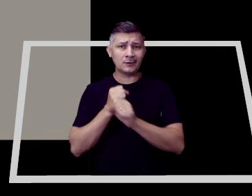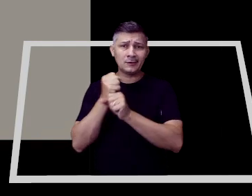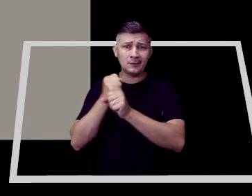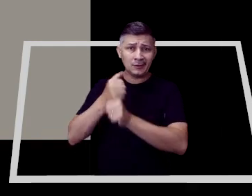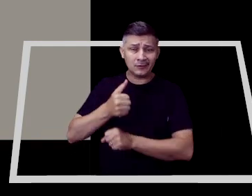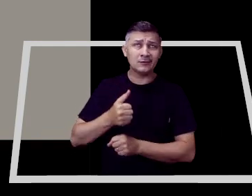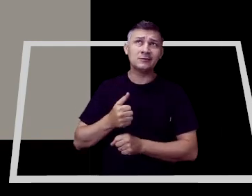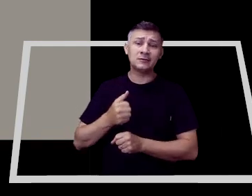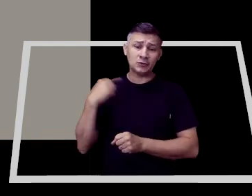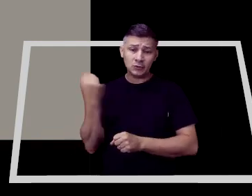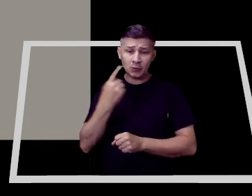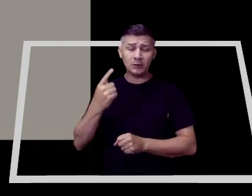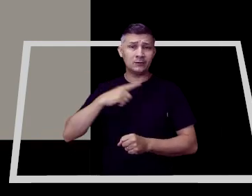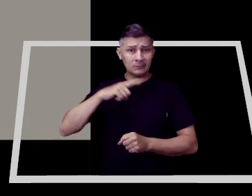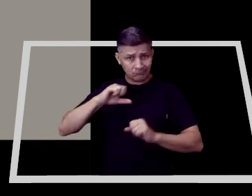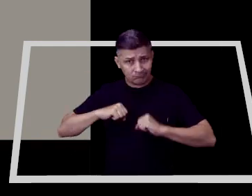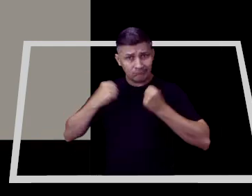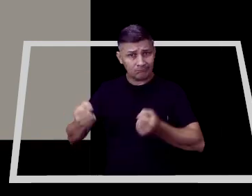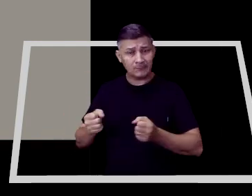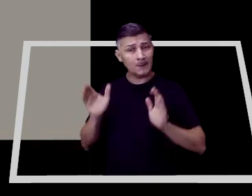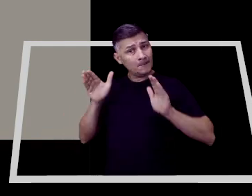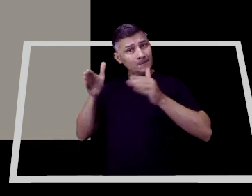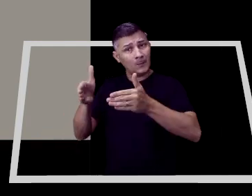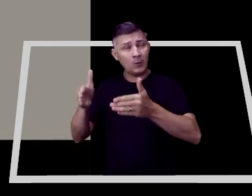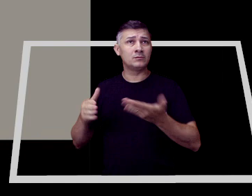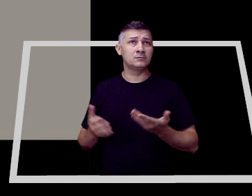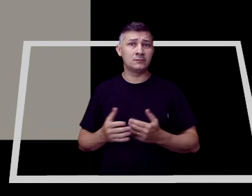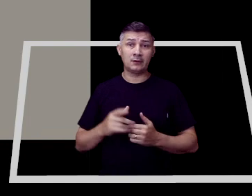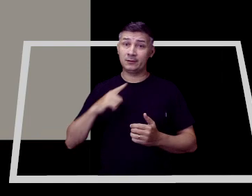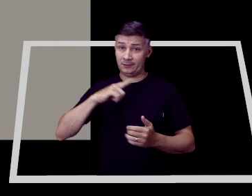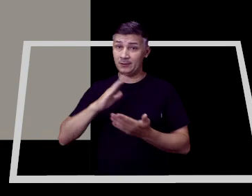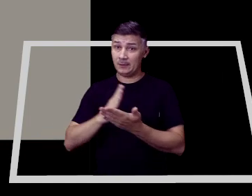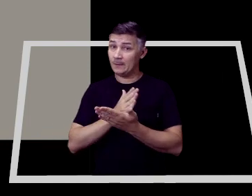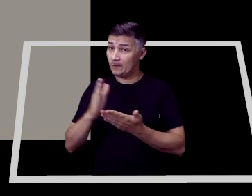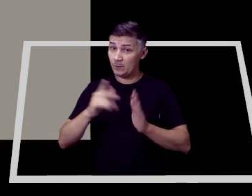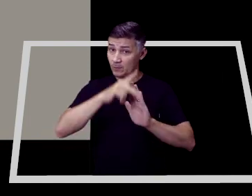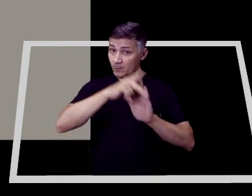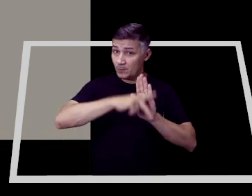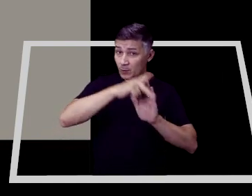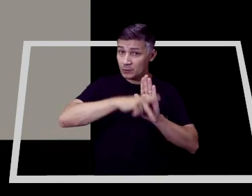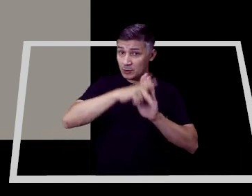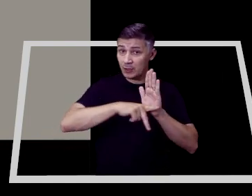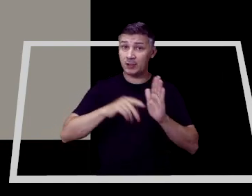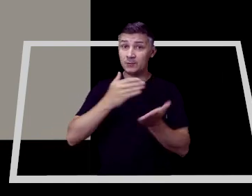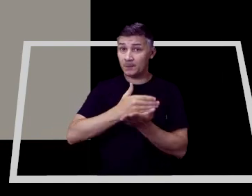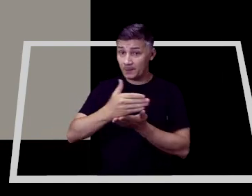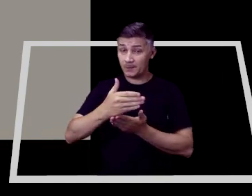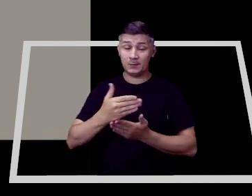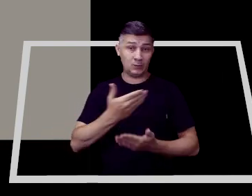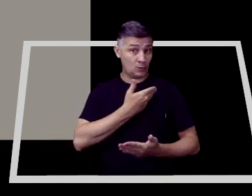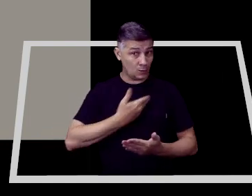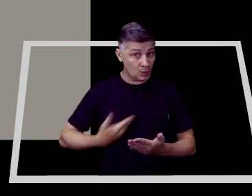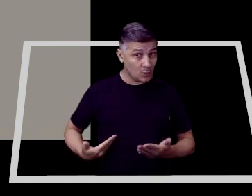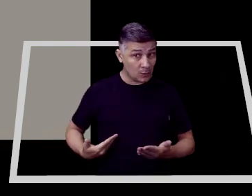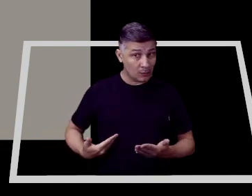basicamente, nos últimos anos, a gente tem se dedicado, além de alguns projetos para